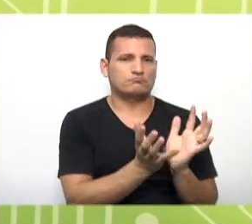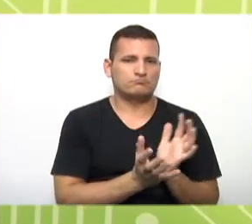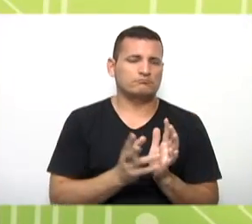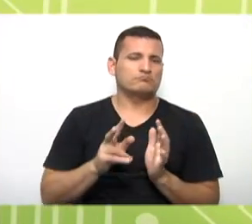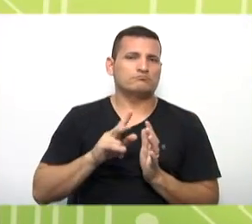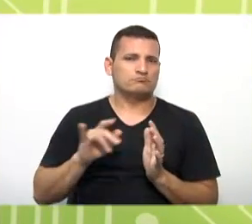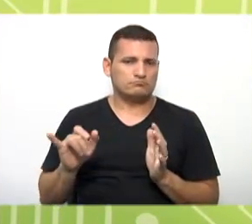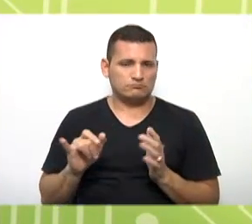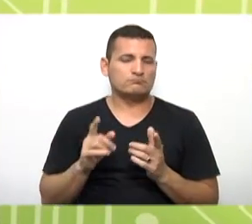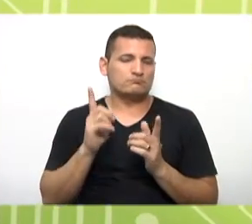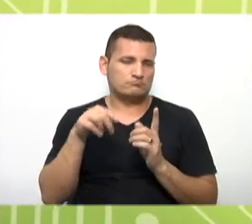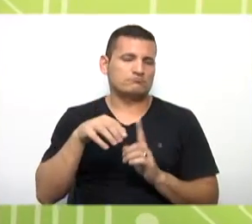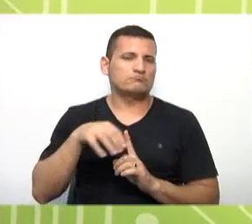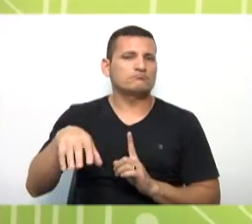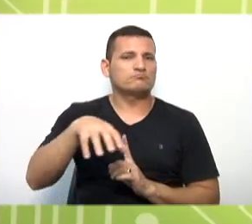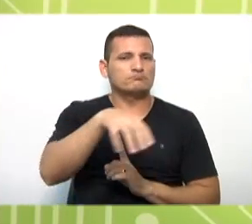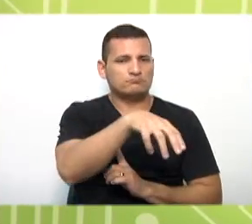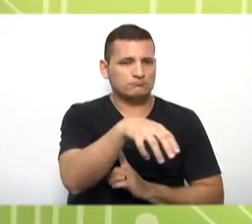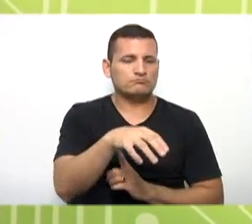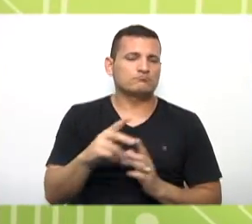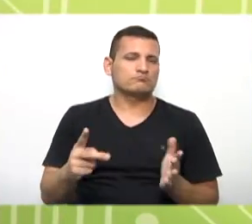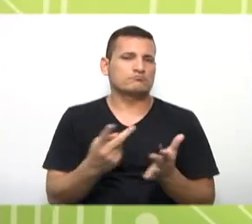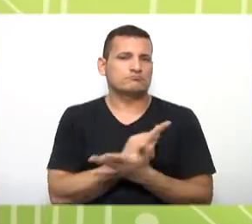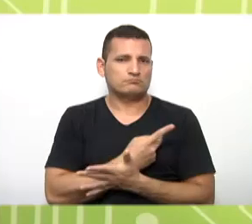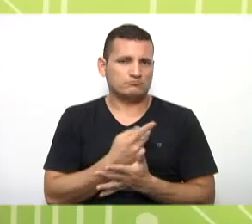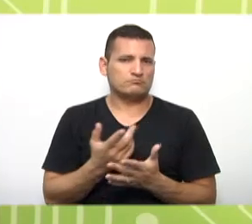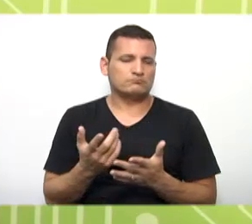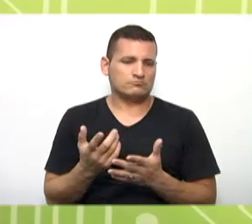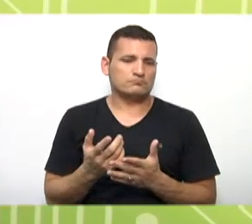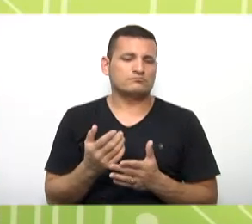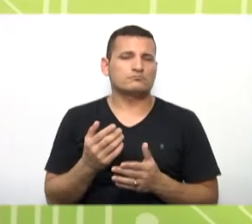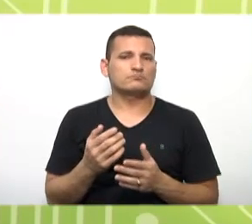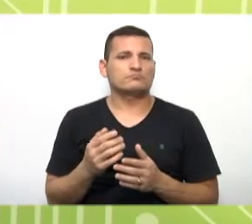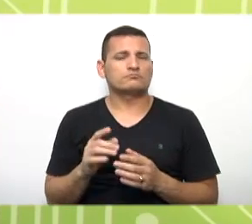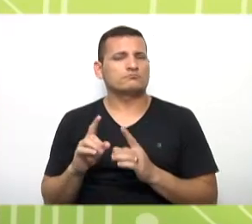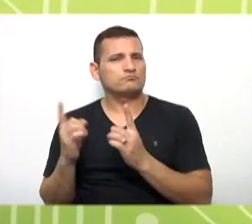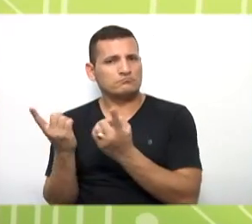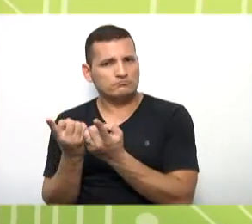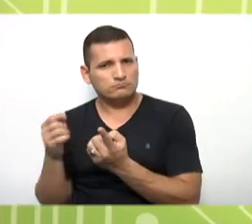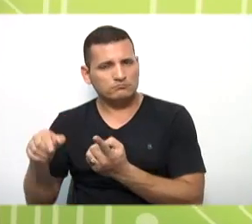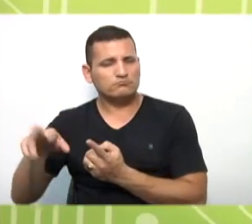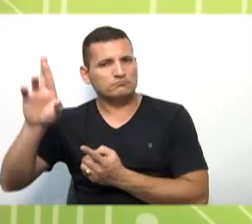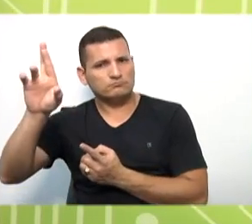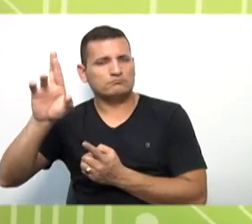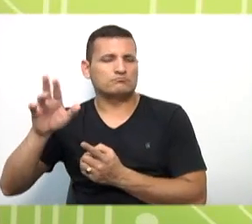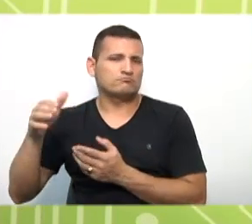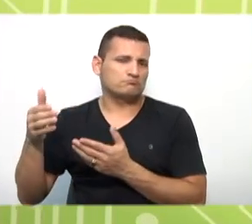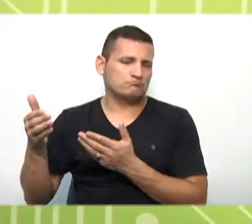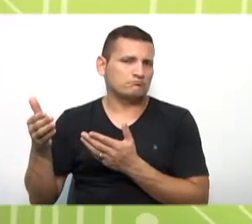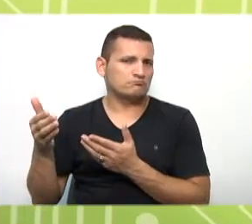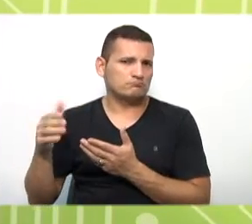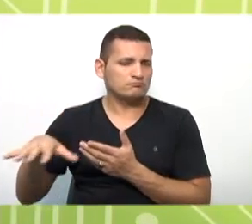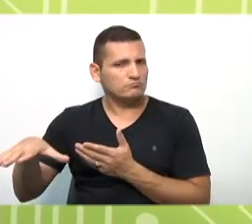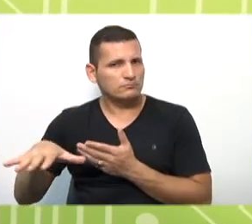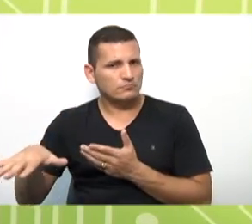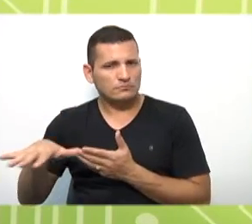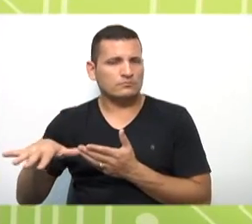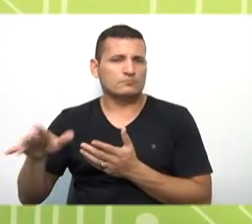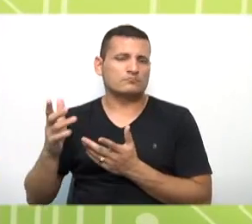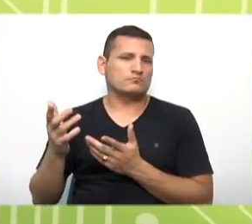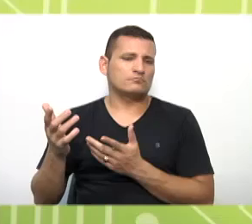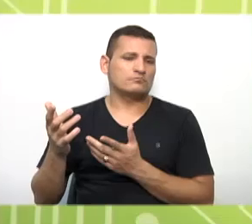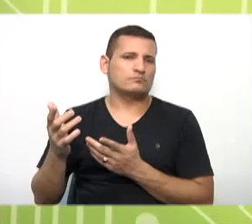geralmente, essa descentralização, ela acontece de uma forma, tal departamento ele vai tomar decisões relativas a